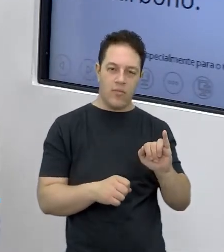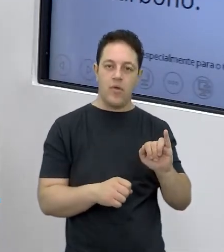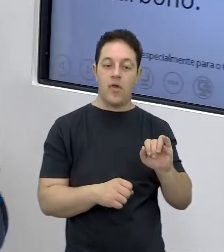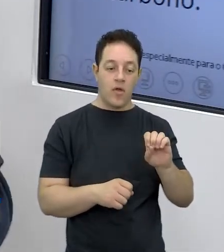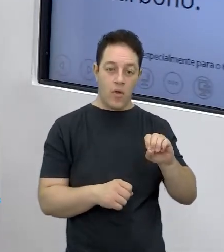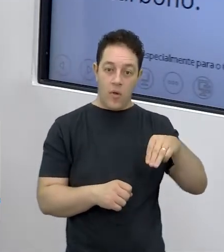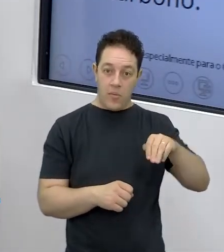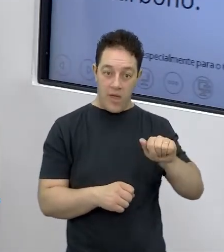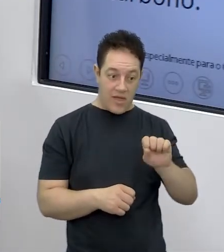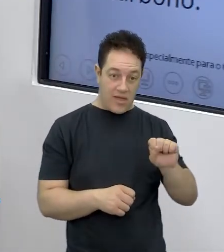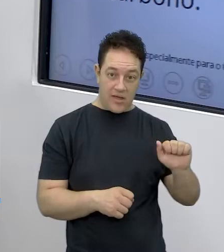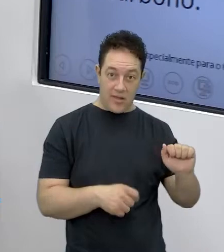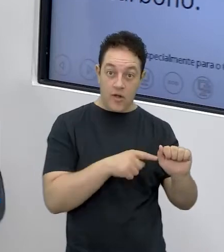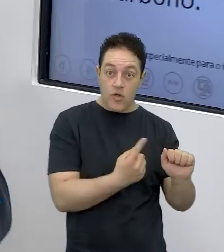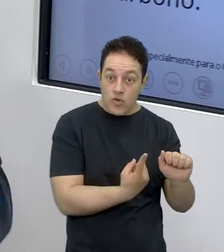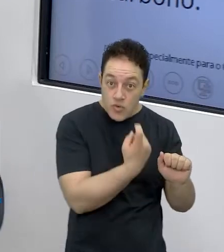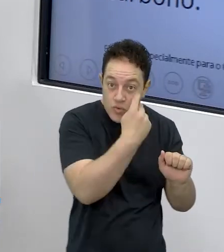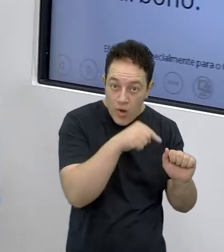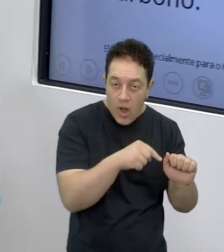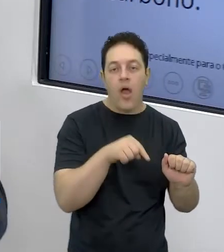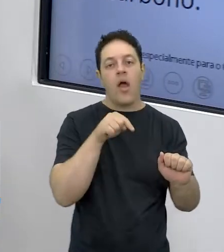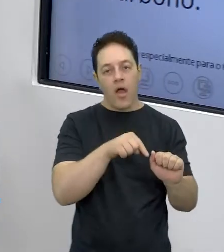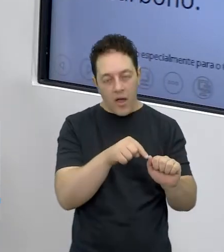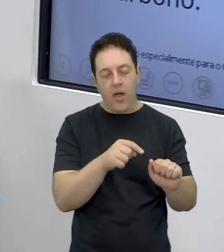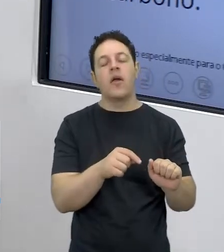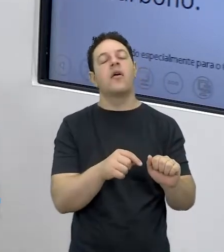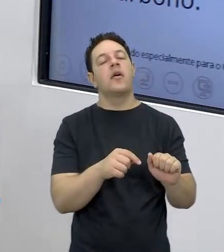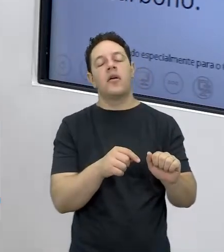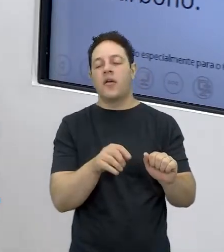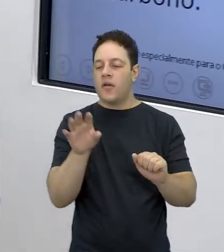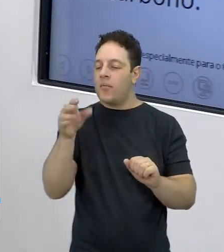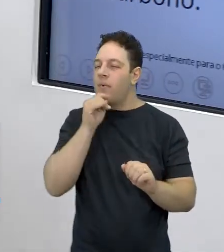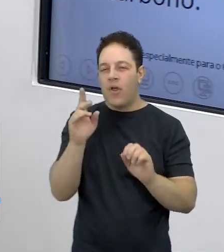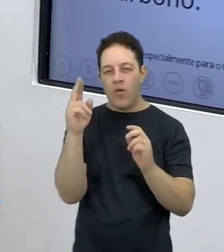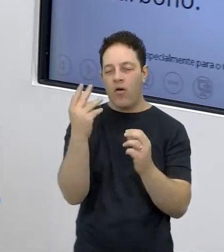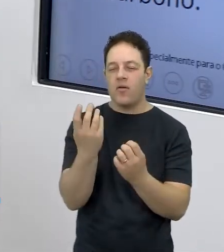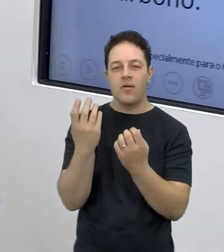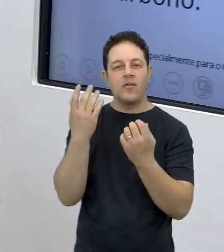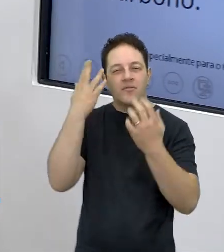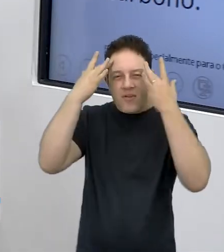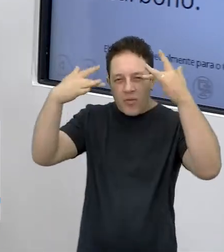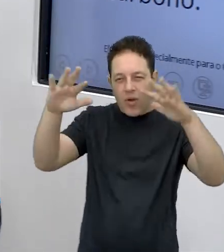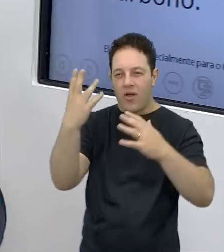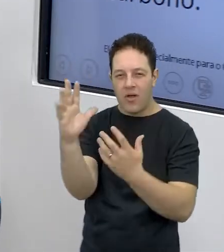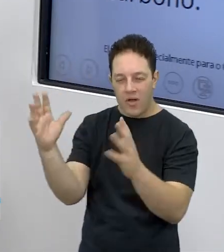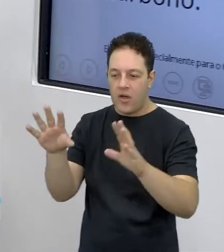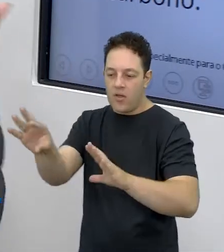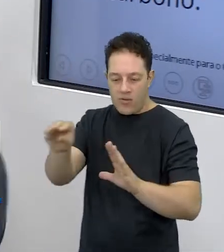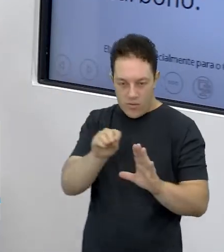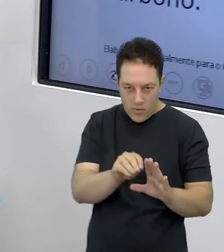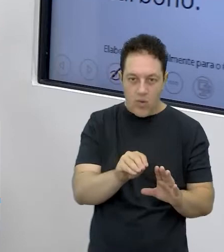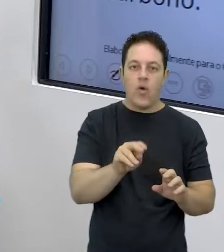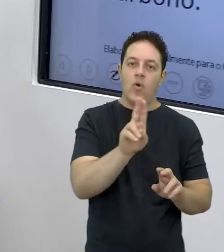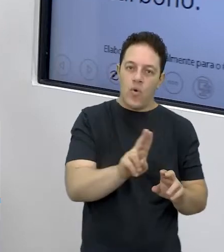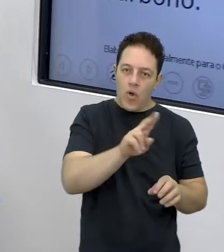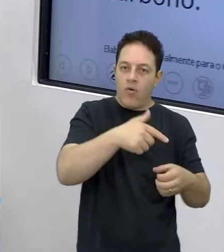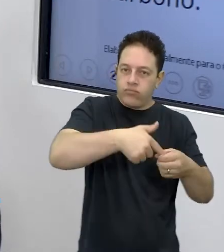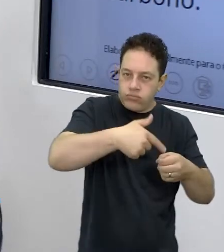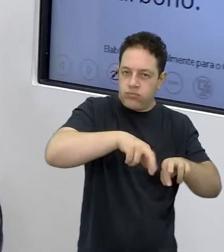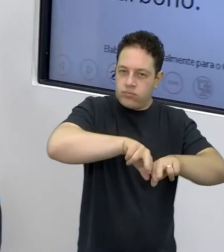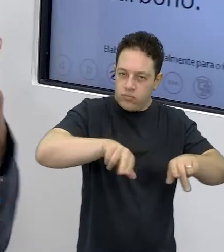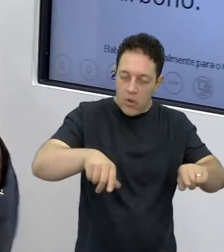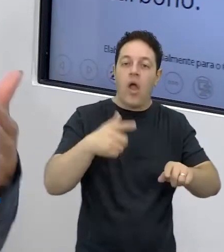biomassa, tudo que ela retira, ela devolve, o ciclo fica regulado, tá certo? Então, a ideia é usar a biomassa para